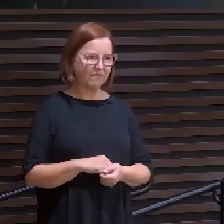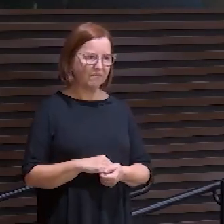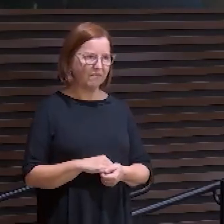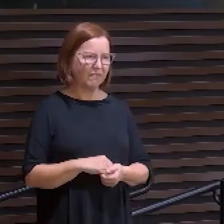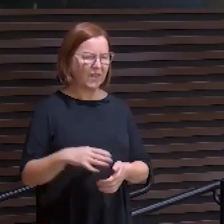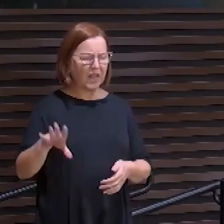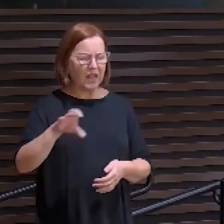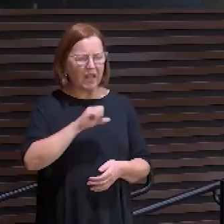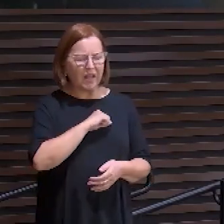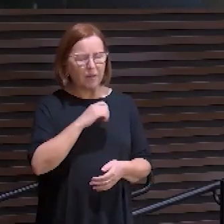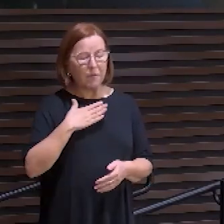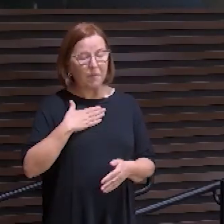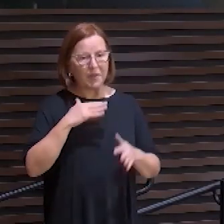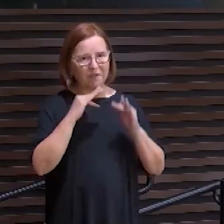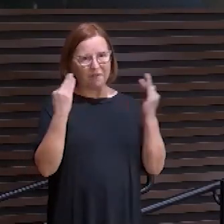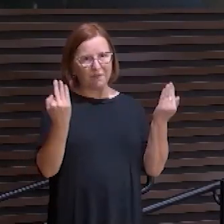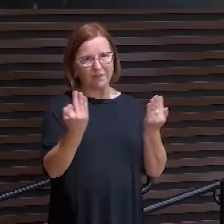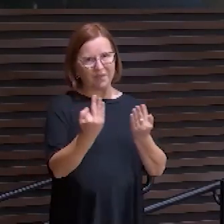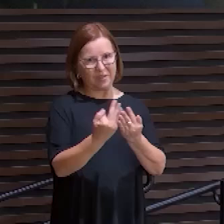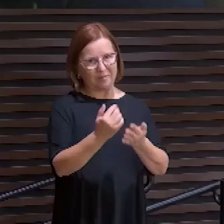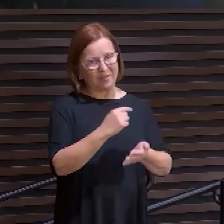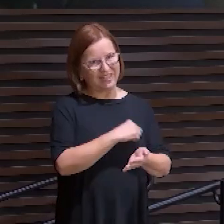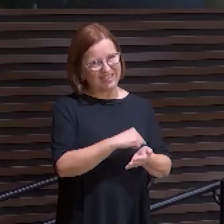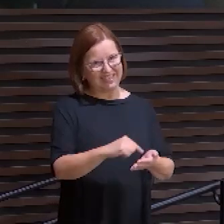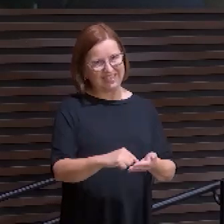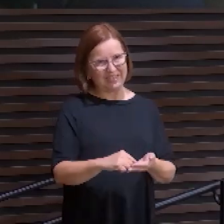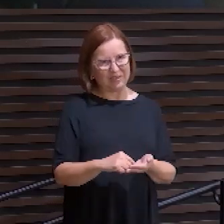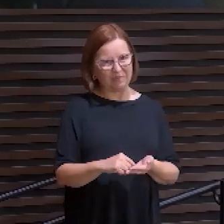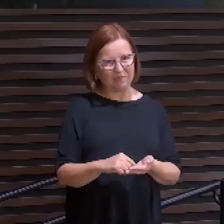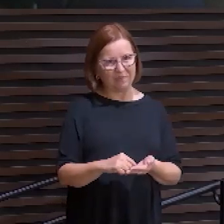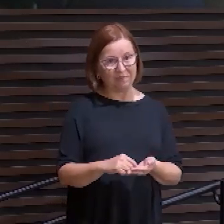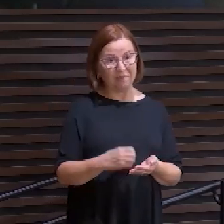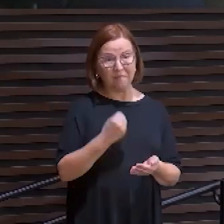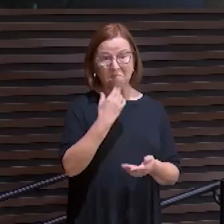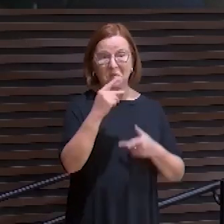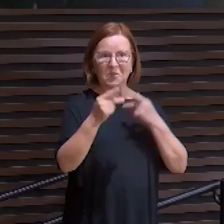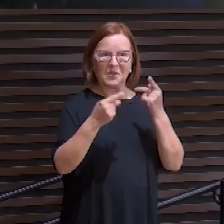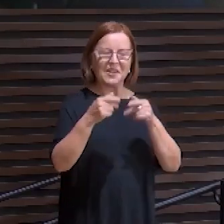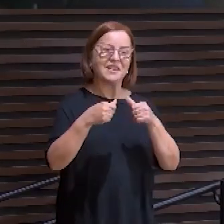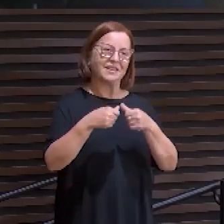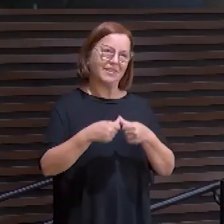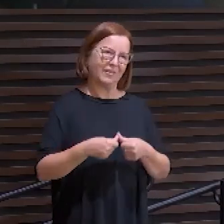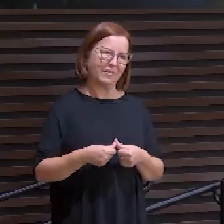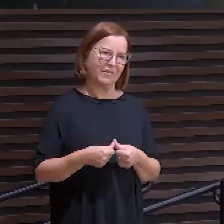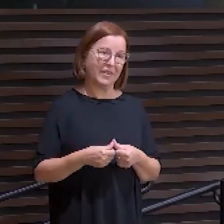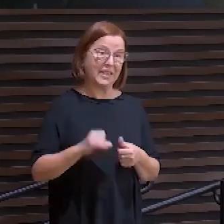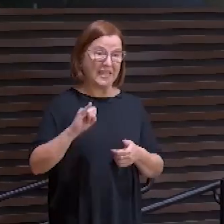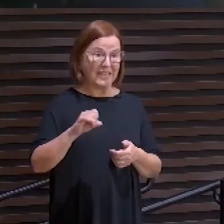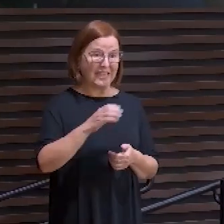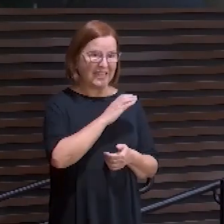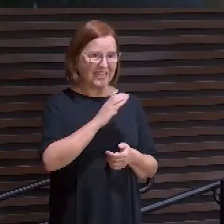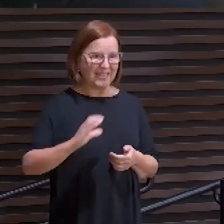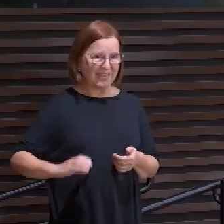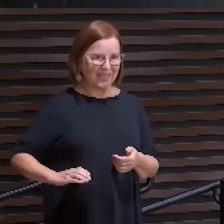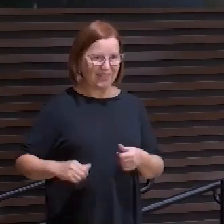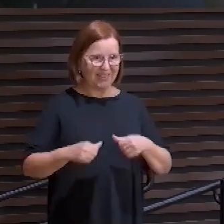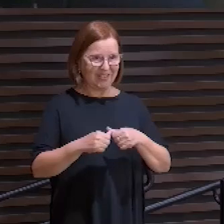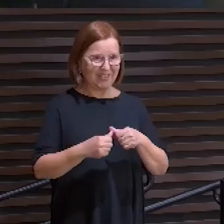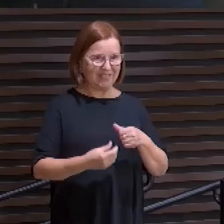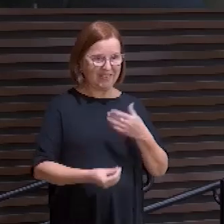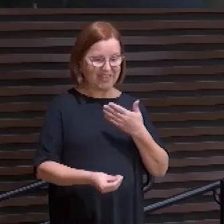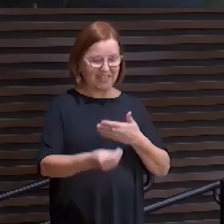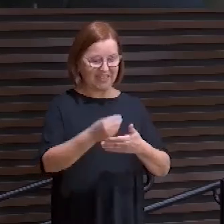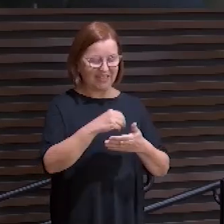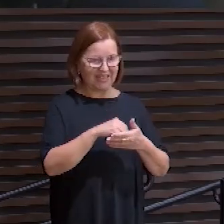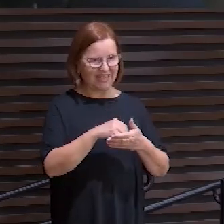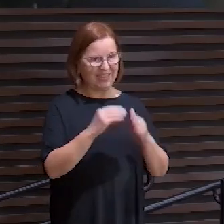Amo a minha família de sangue. É bom dizer isto: se Cristo estiver vivendo em nosso